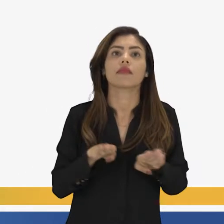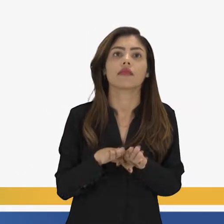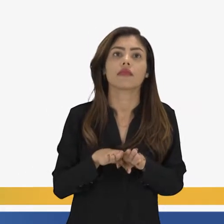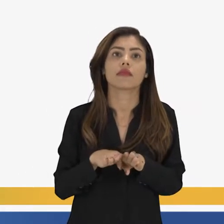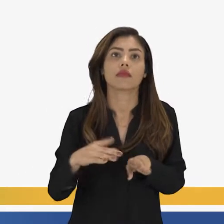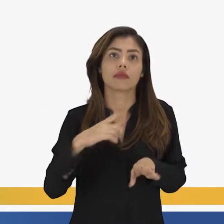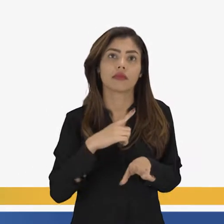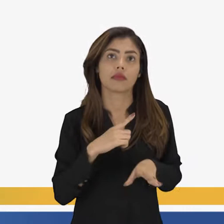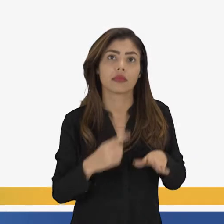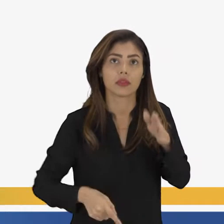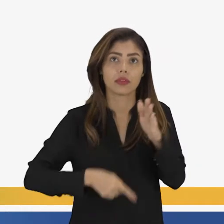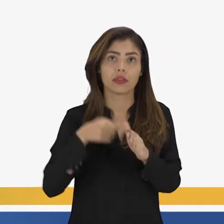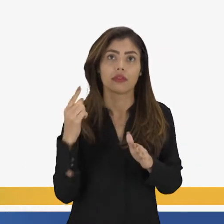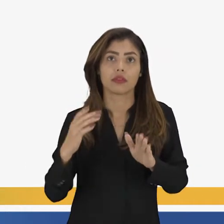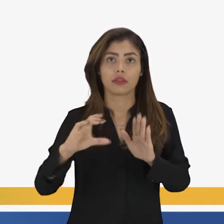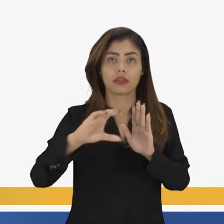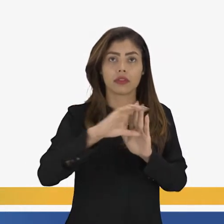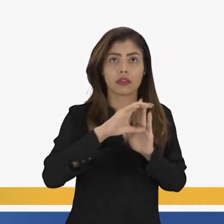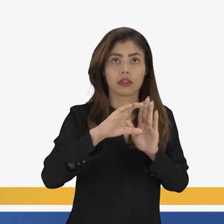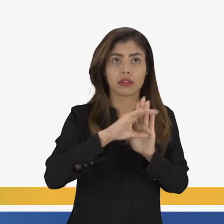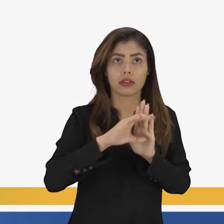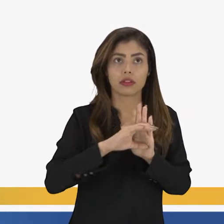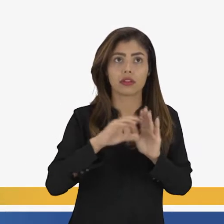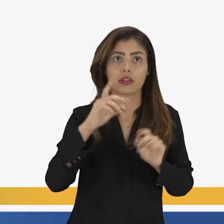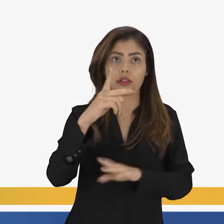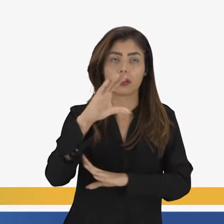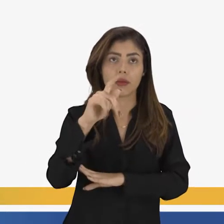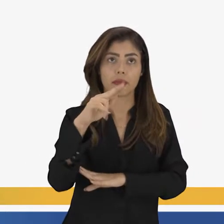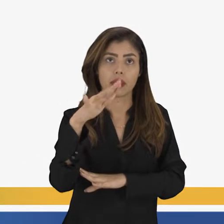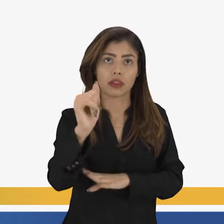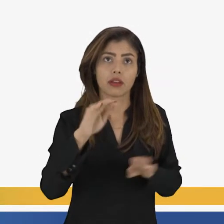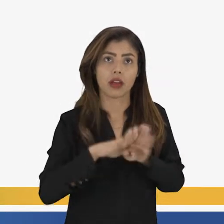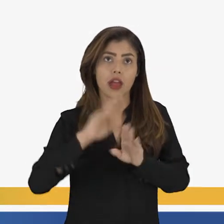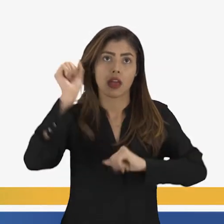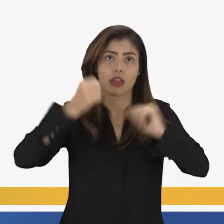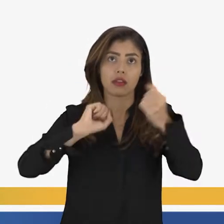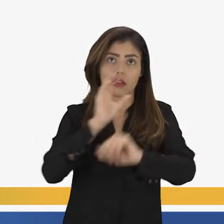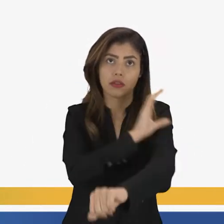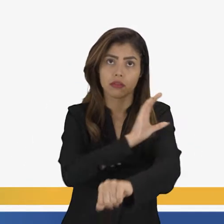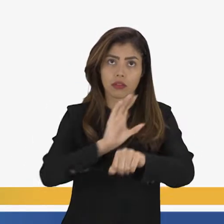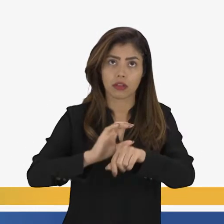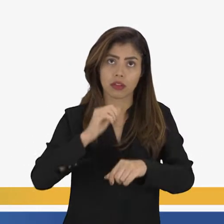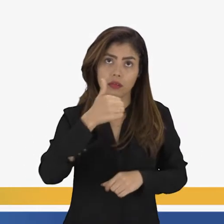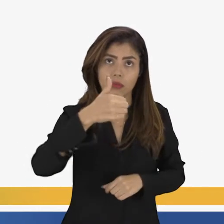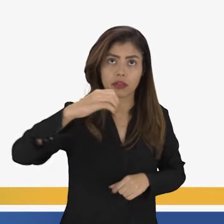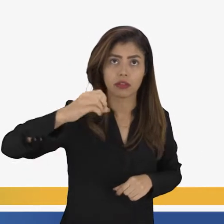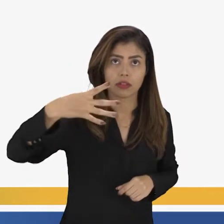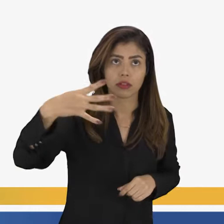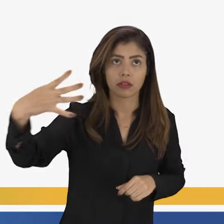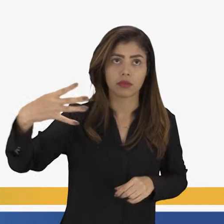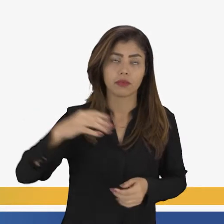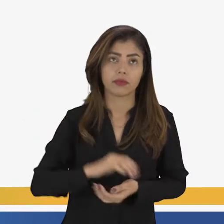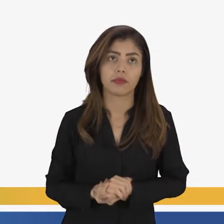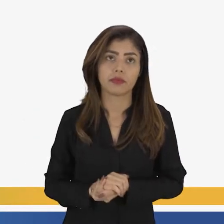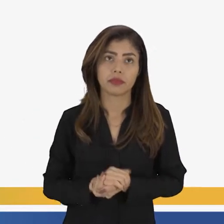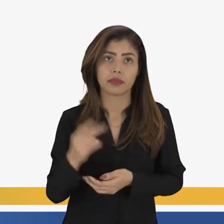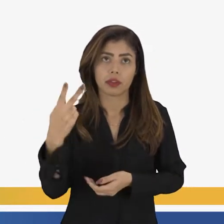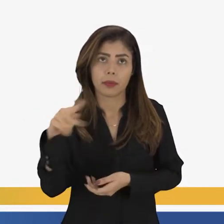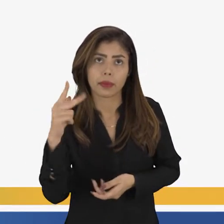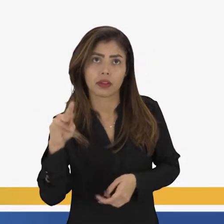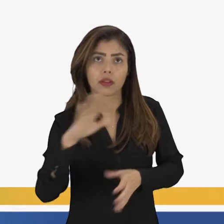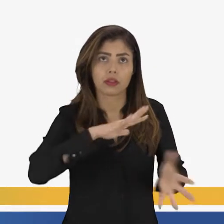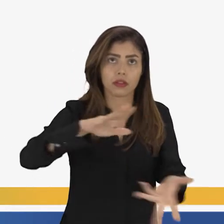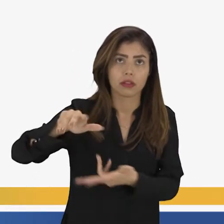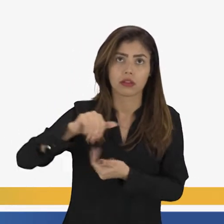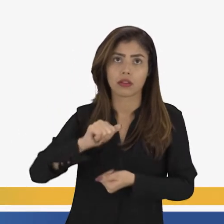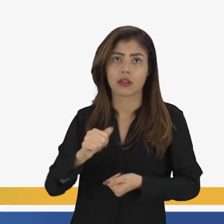cujo um dos capítulos aborda a noção de indústria cultural, lá em mais ou menos em 1944. Nesse